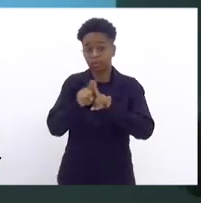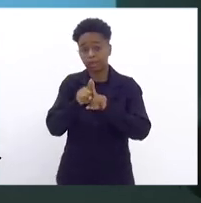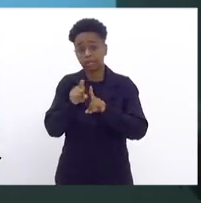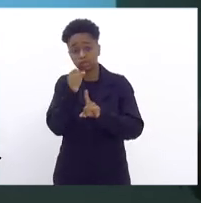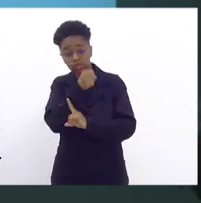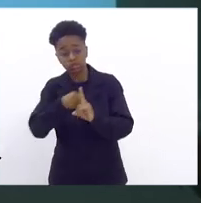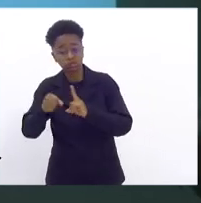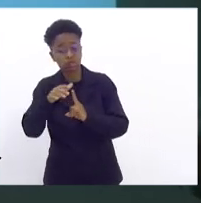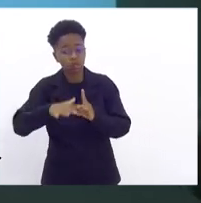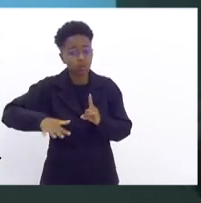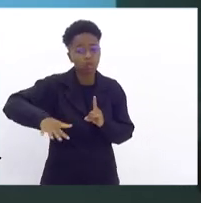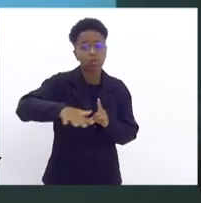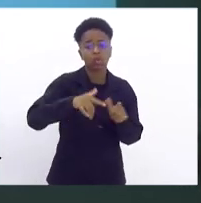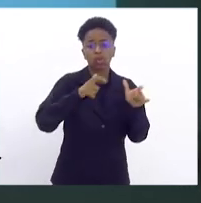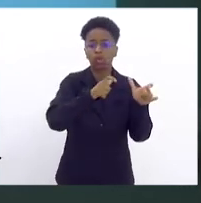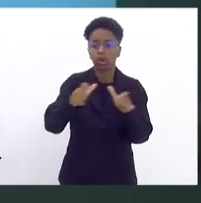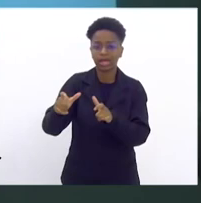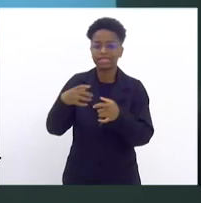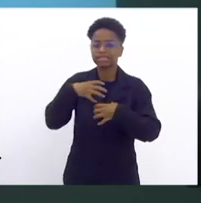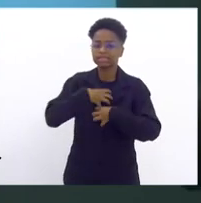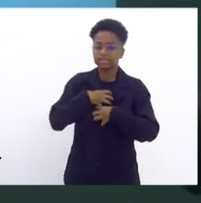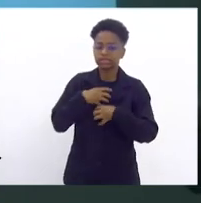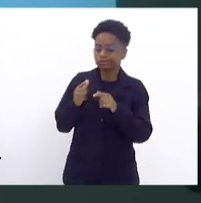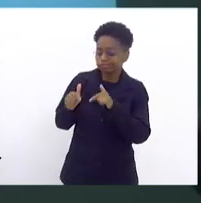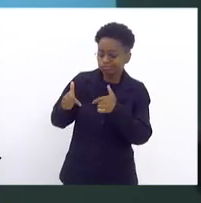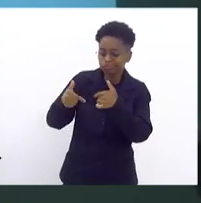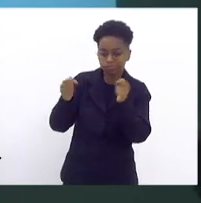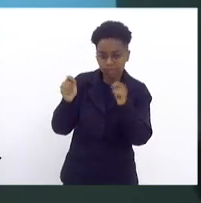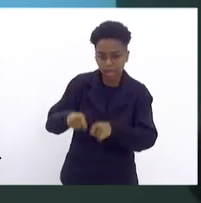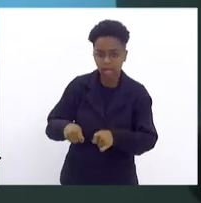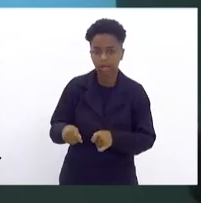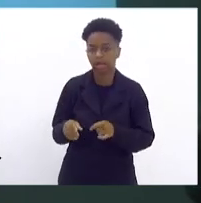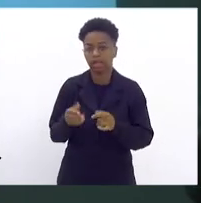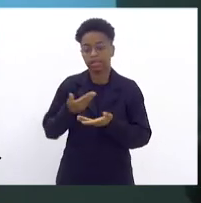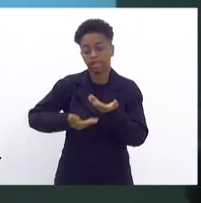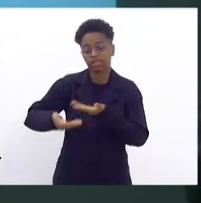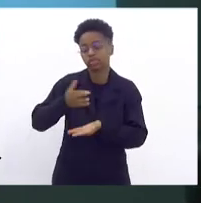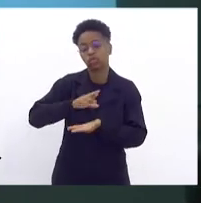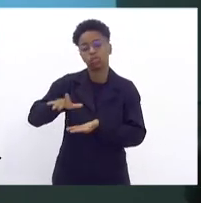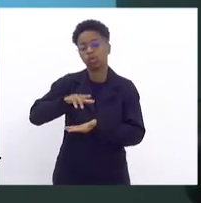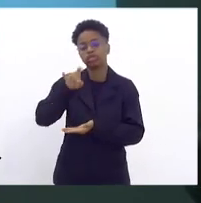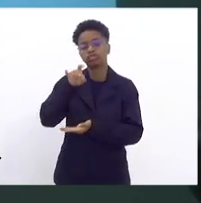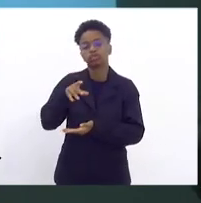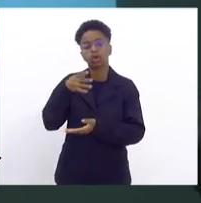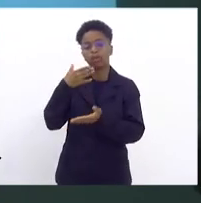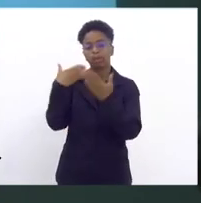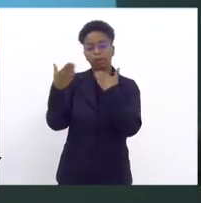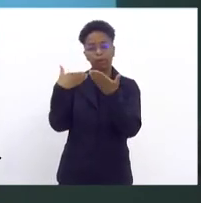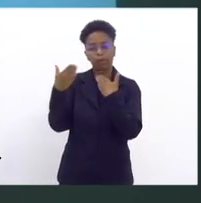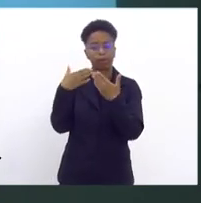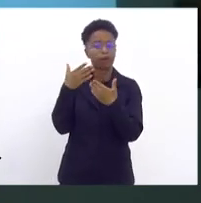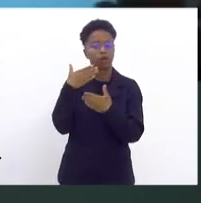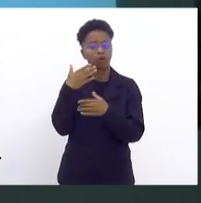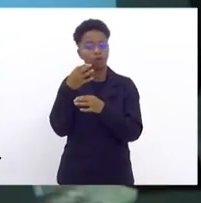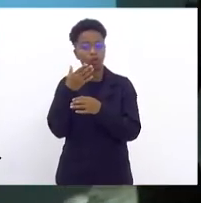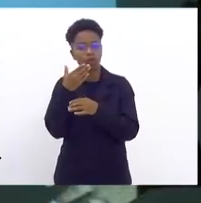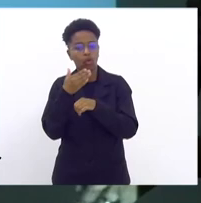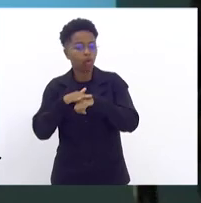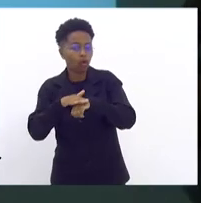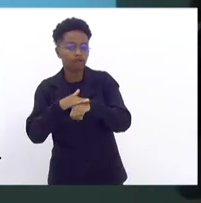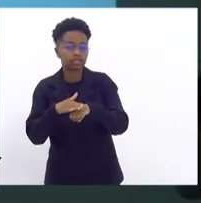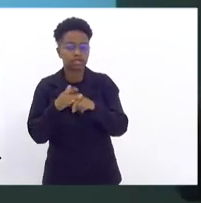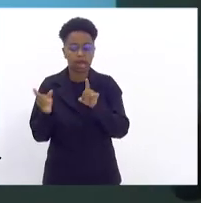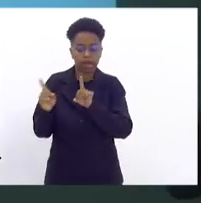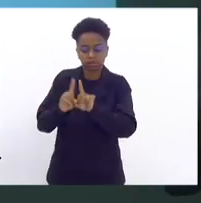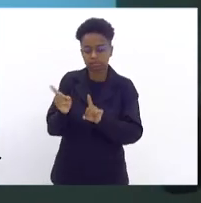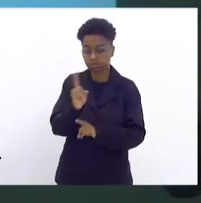me senti parte desse sentir ter função a interação não é só conversarmos bater papo interação não é só estar ao